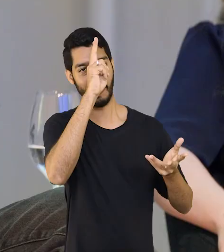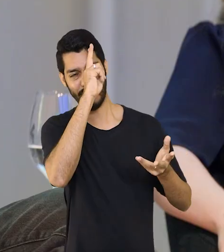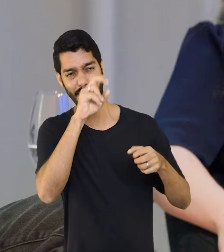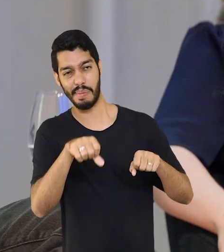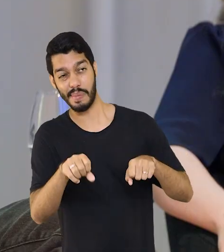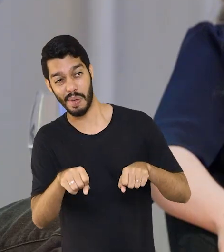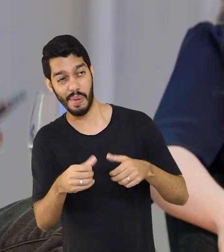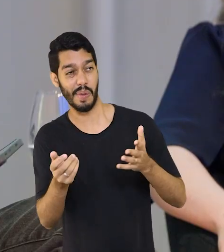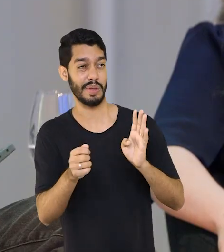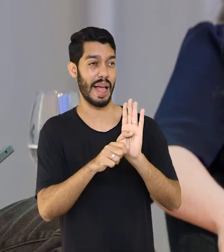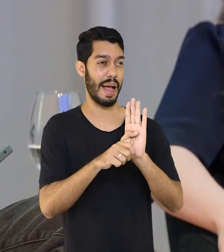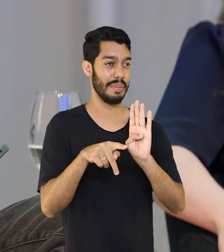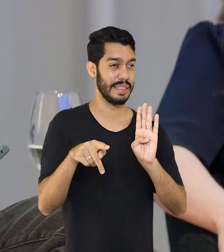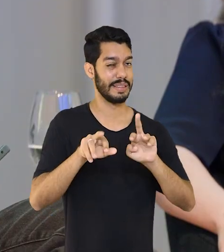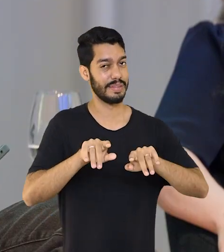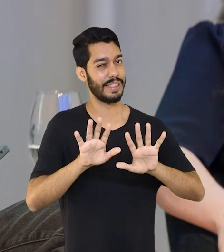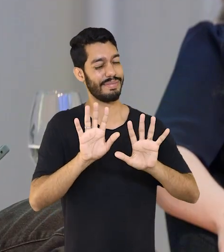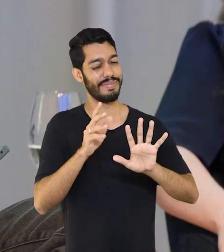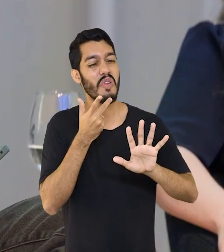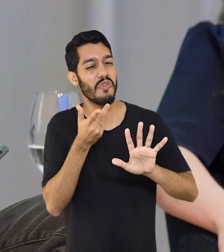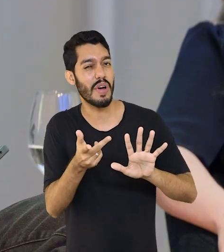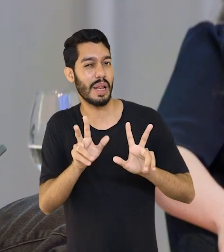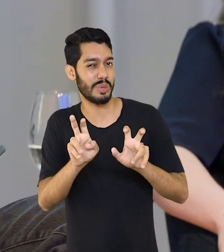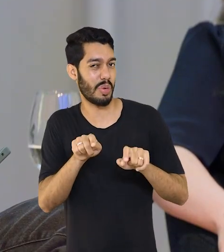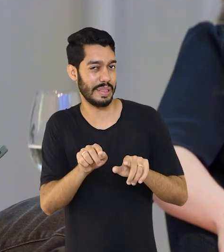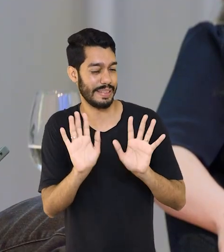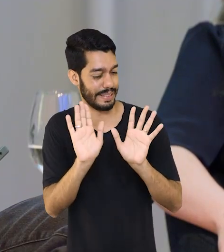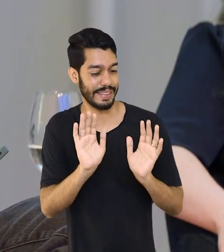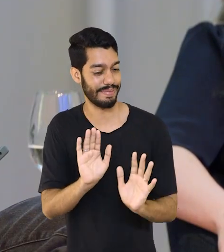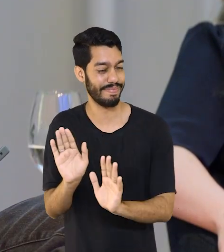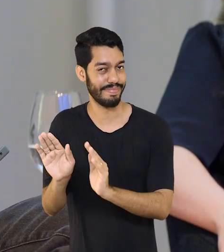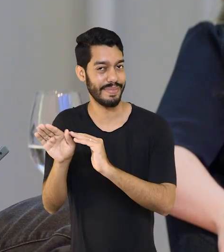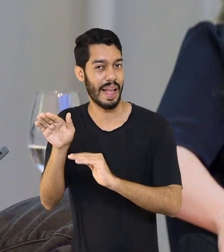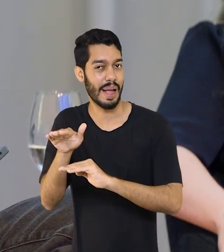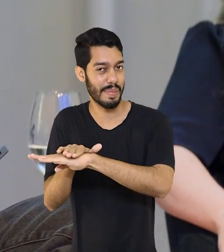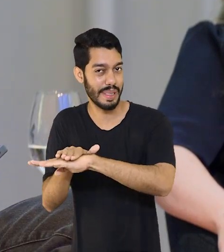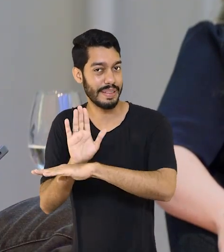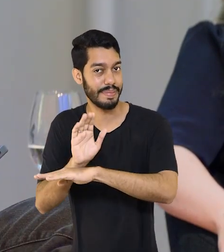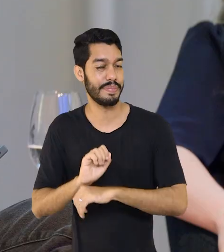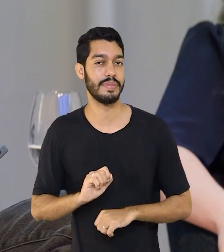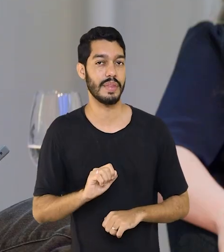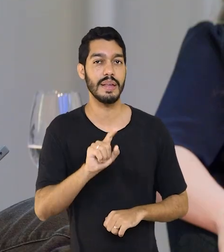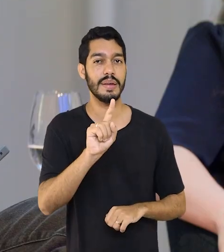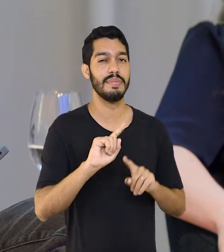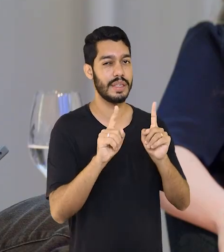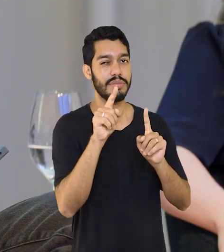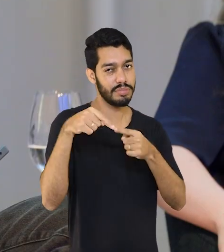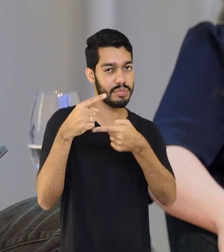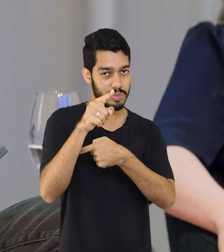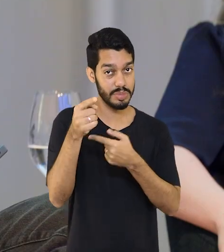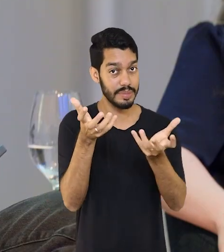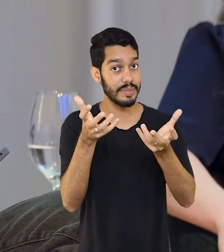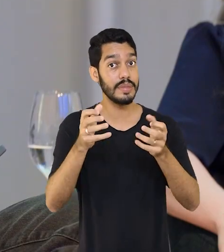Uber Moto, dos aplicativos, mas só para trazer uma reflexão, inclusive, mais recente. Se a gente for